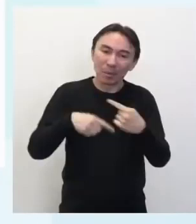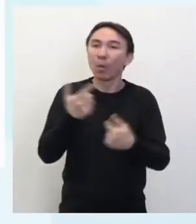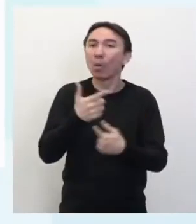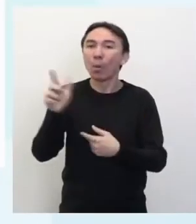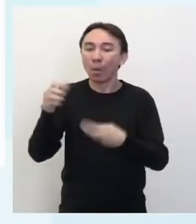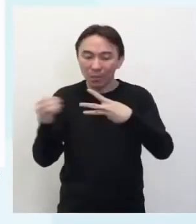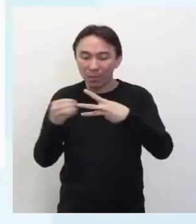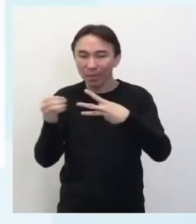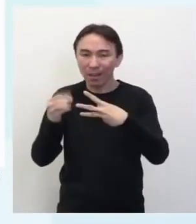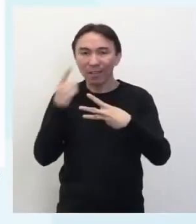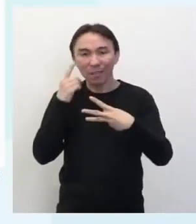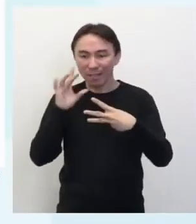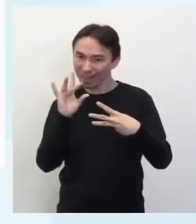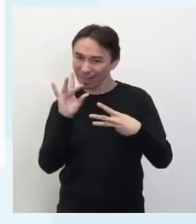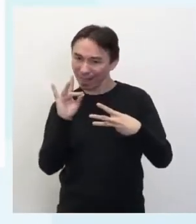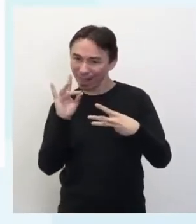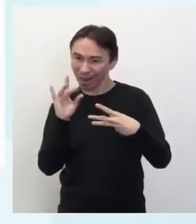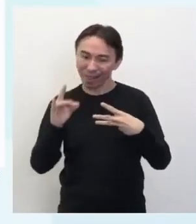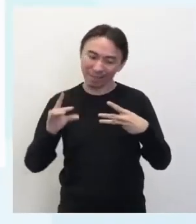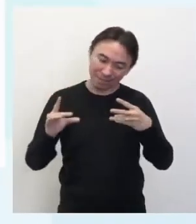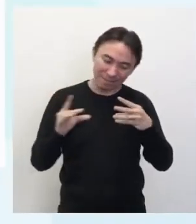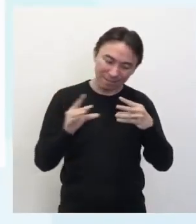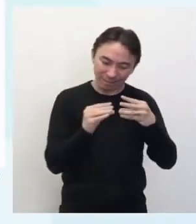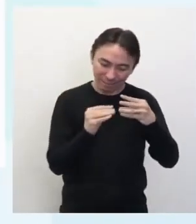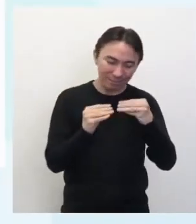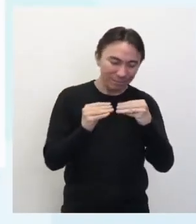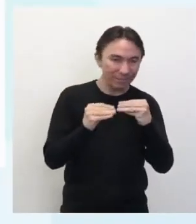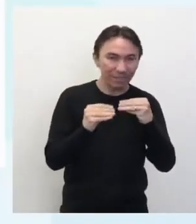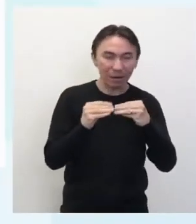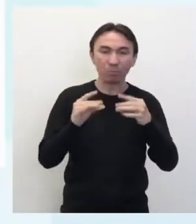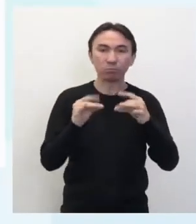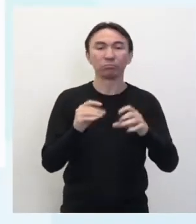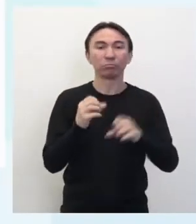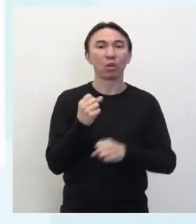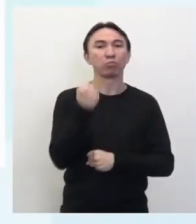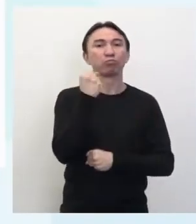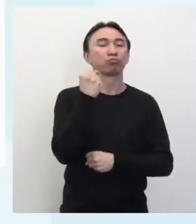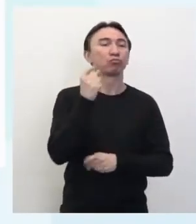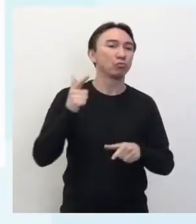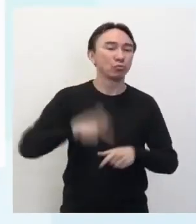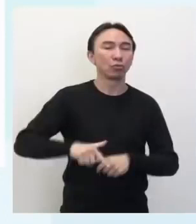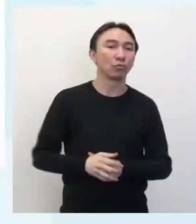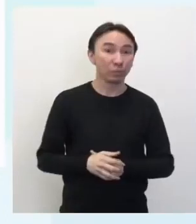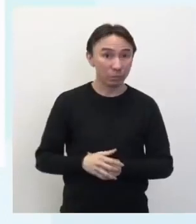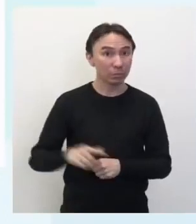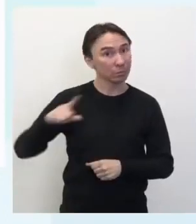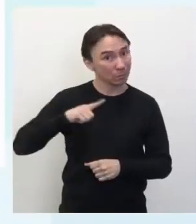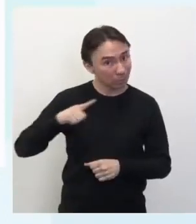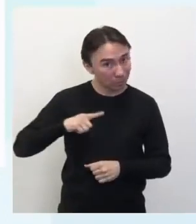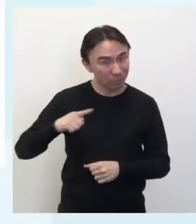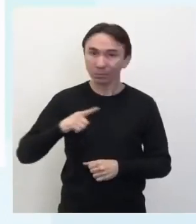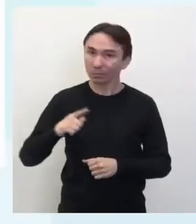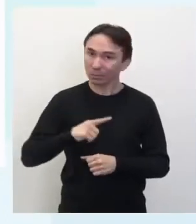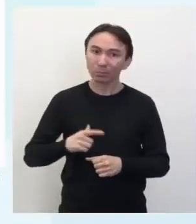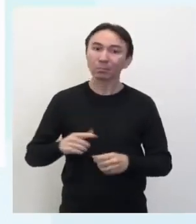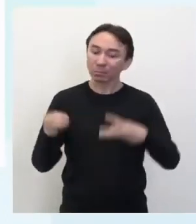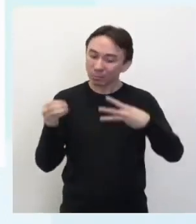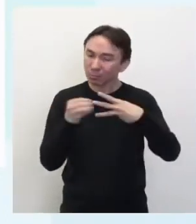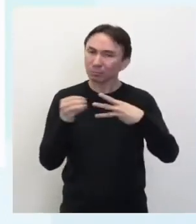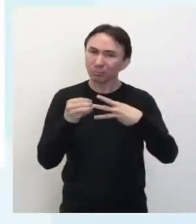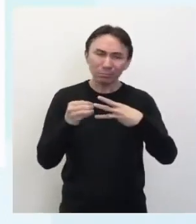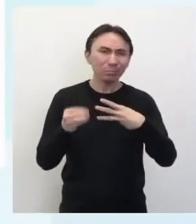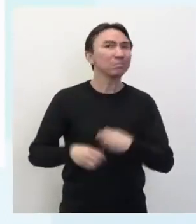colocar assim. Então tem células até para fazer isso no nosso osso. É bem legal, né? E tem várias outras. Você